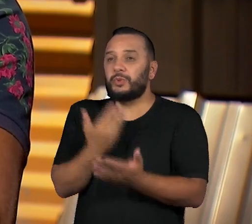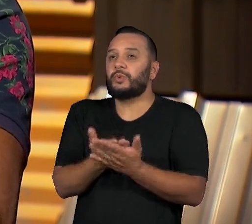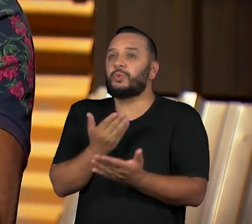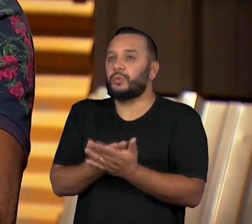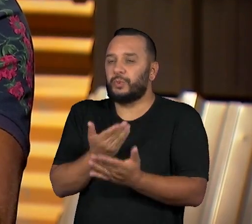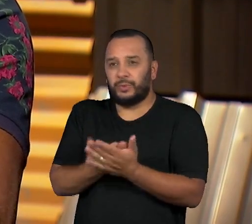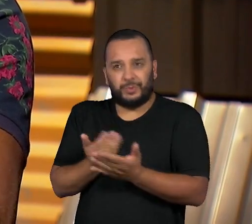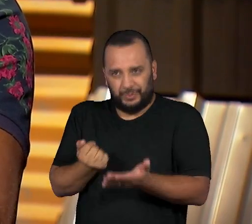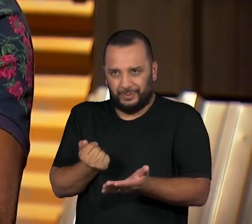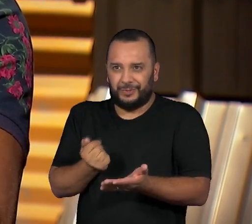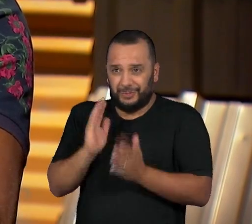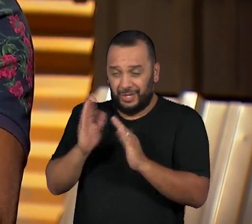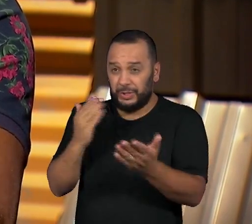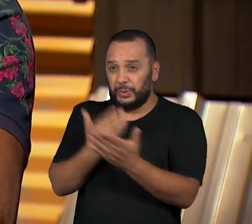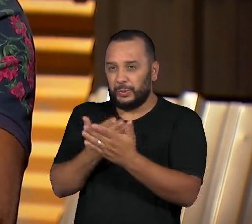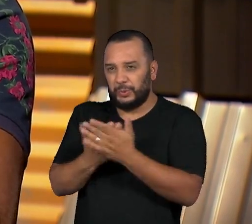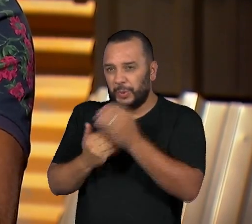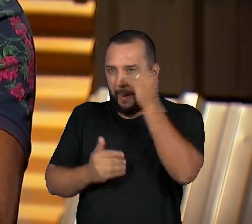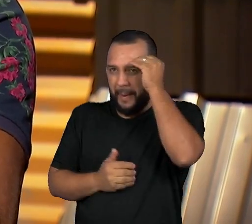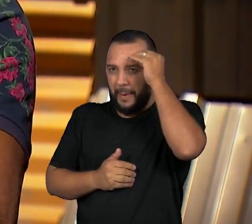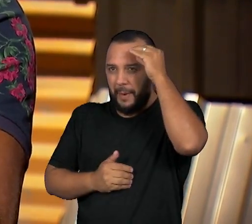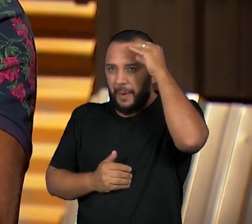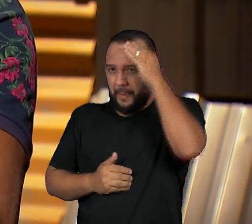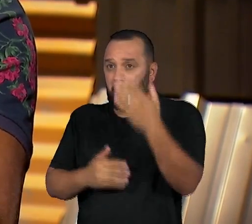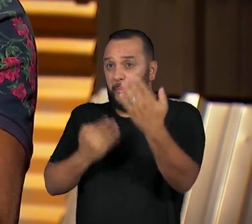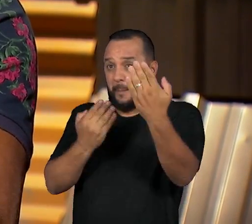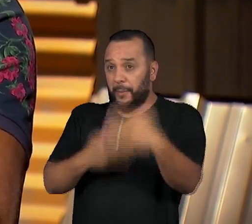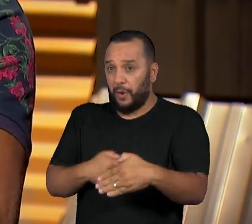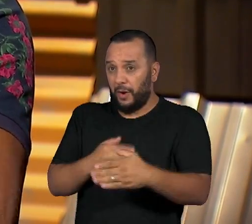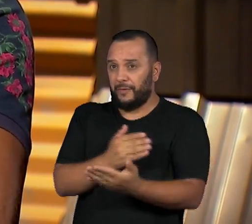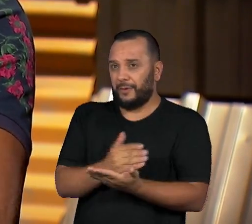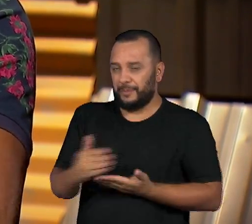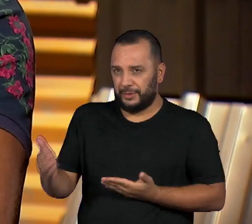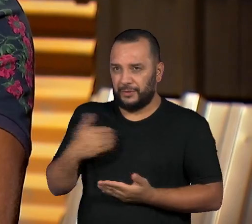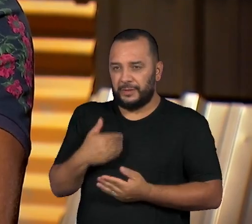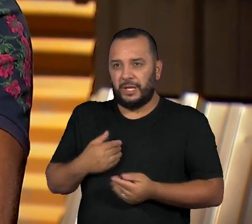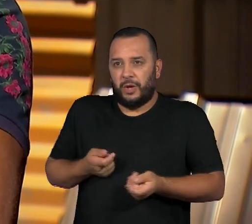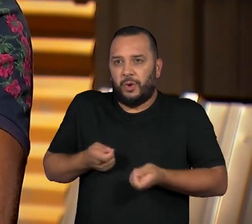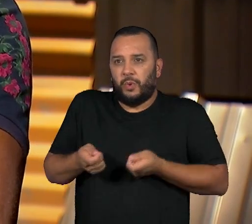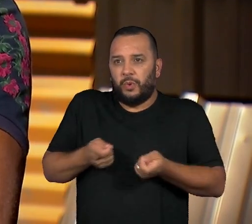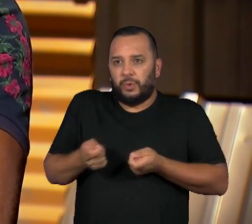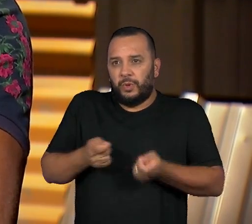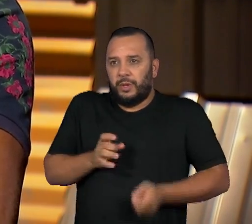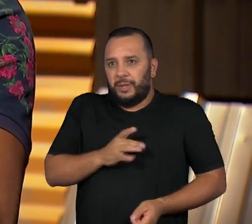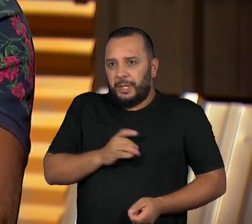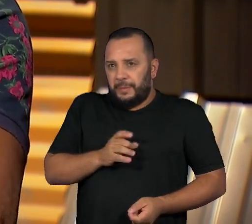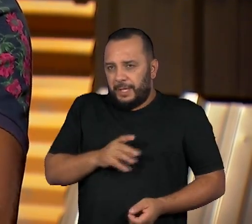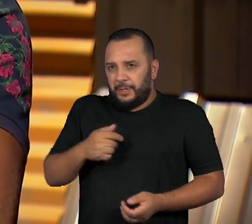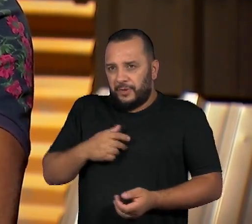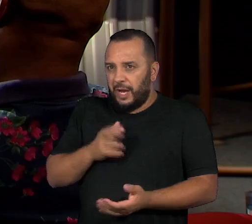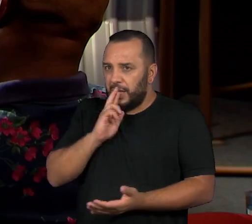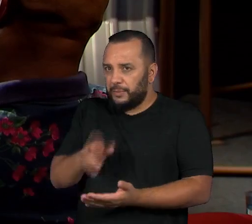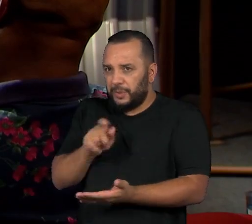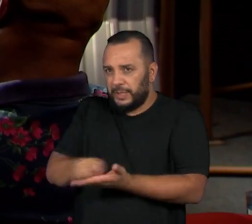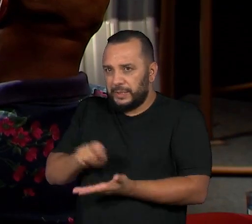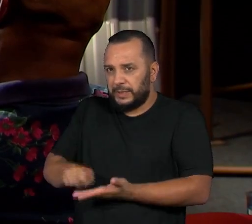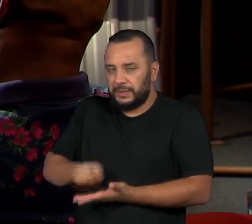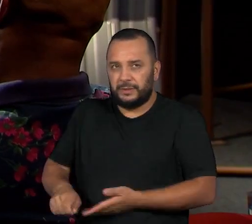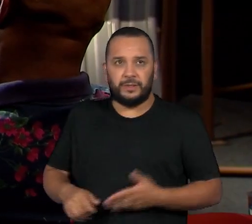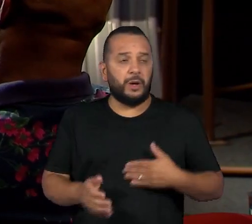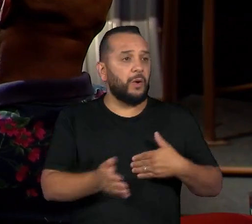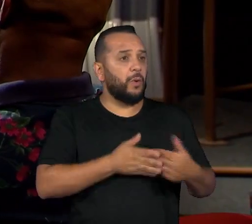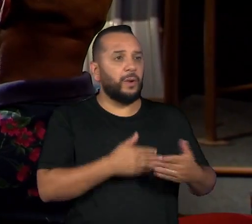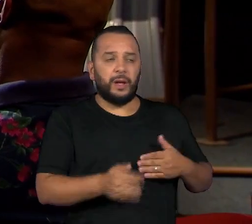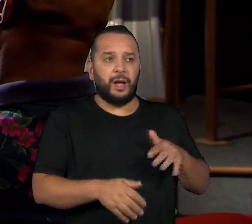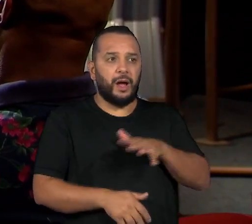vai chegar um momento, quando você começar a prova, que você vai ter que controlar o medo e fazer o que você estudou. Em qualquer área da vida,